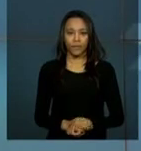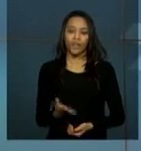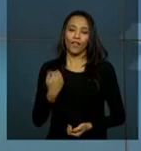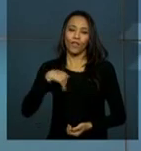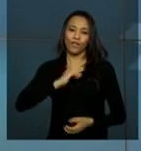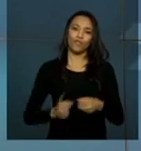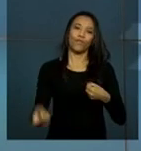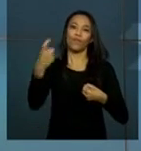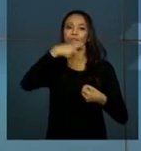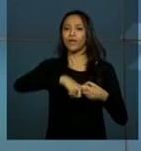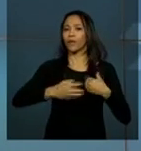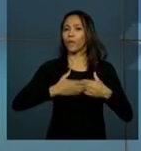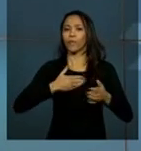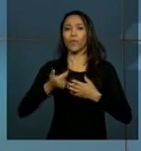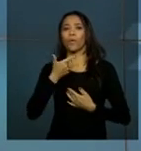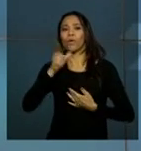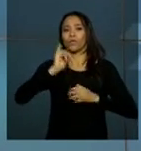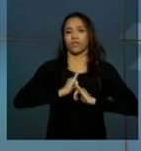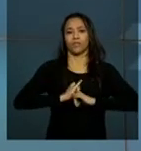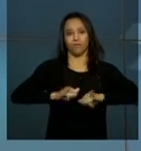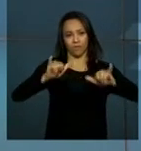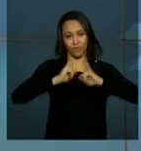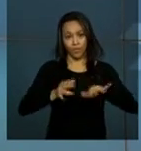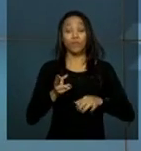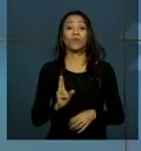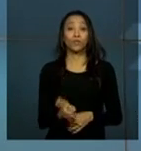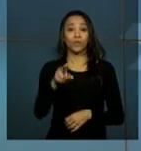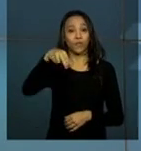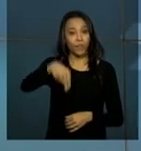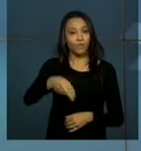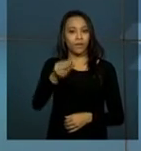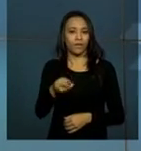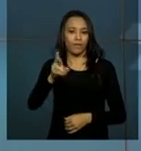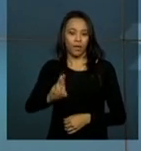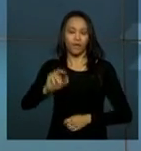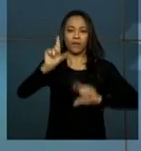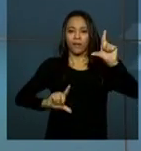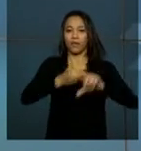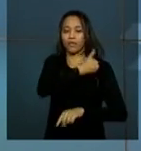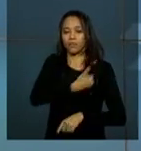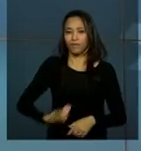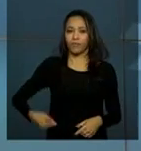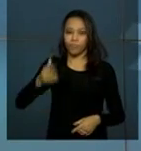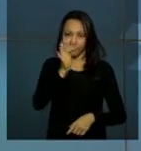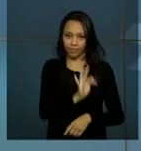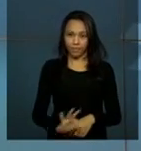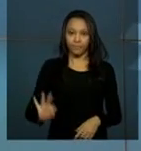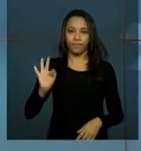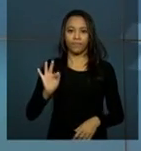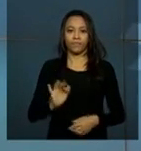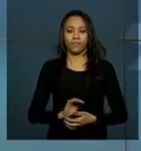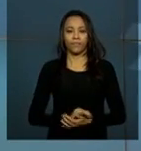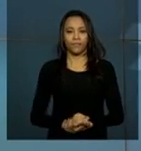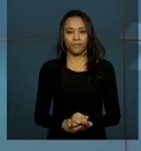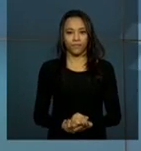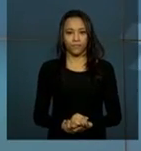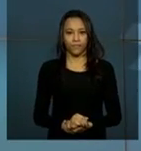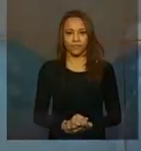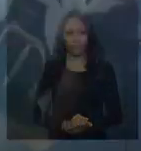Nós podemos voltar a qualquer momento com novas informações. Continue com a gente aqui na NBR, a TV do Governo Federal.